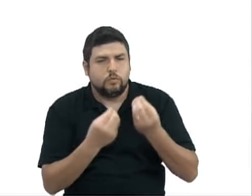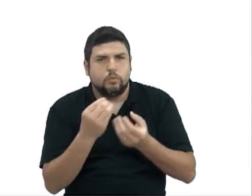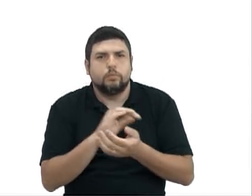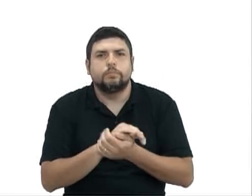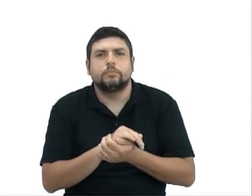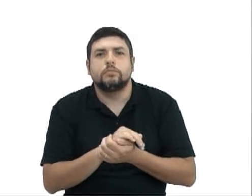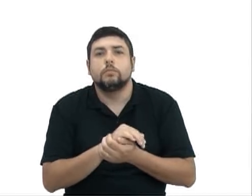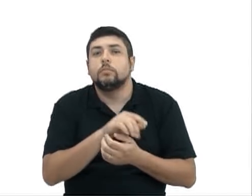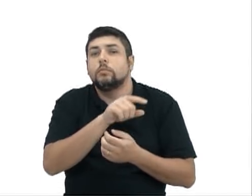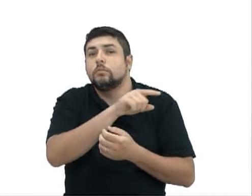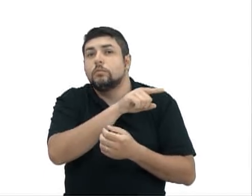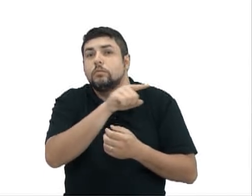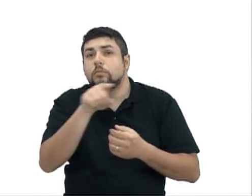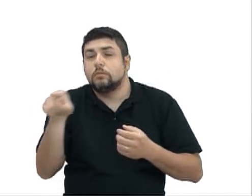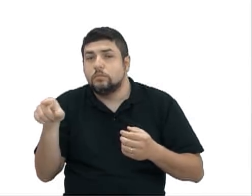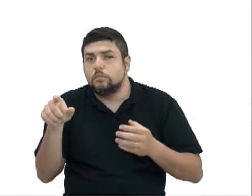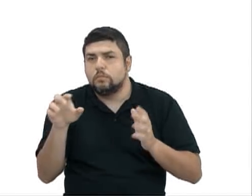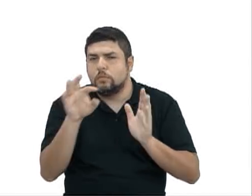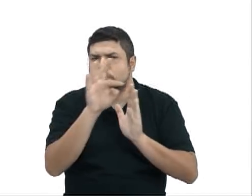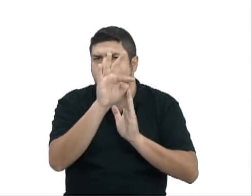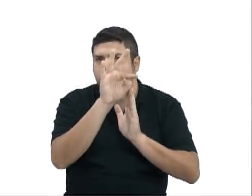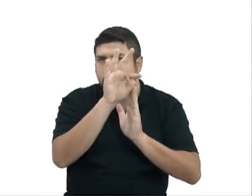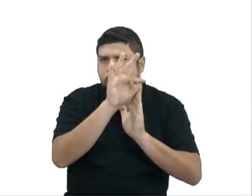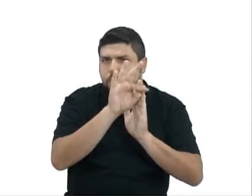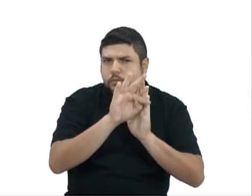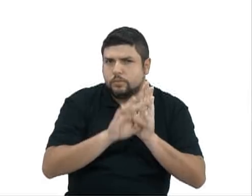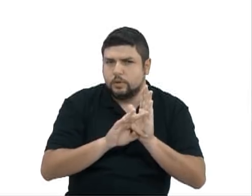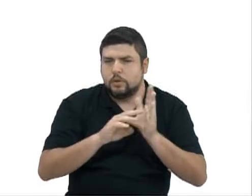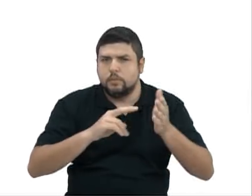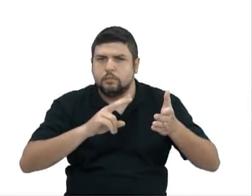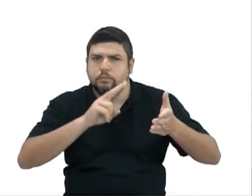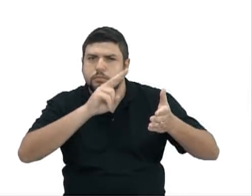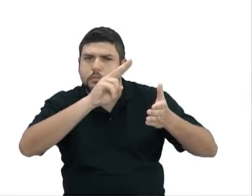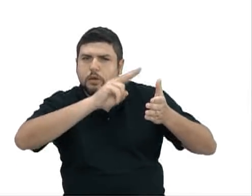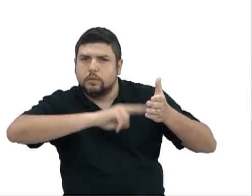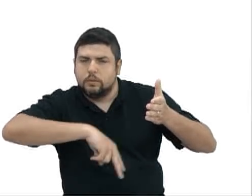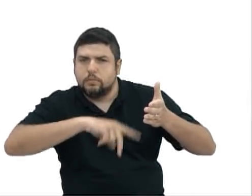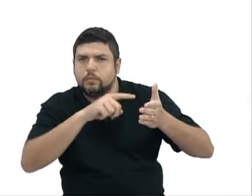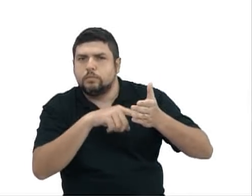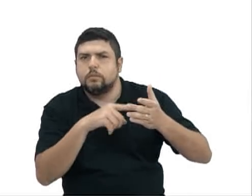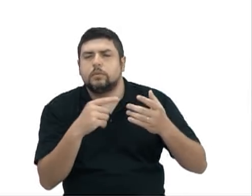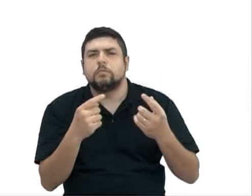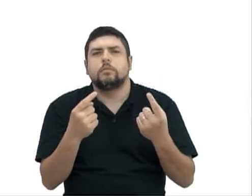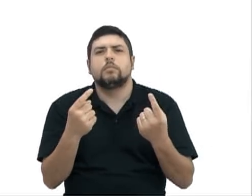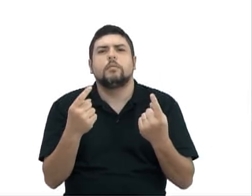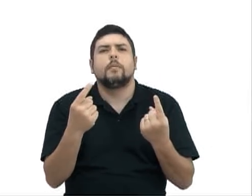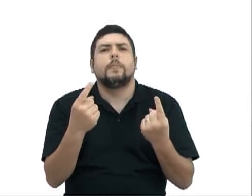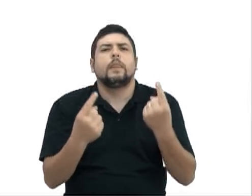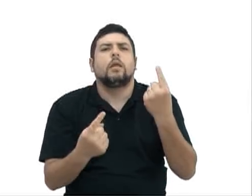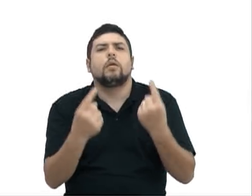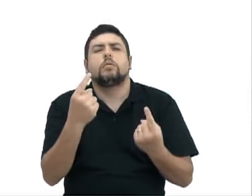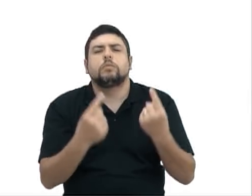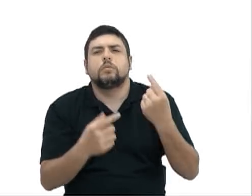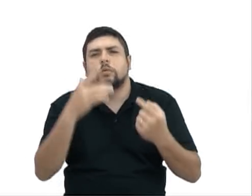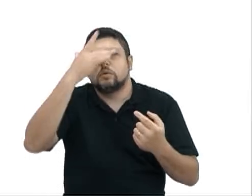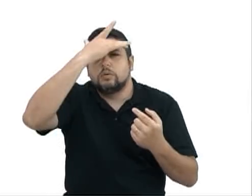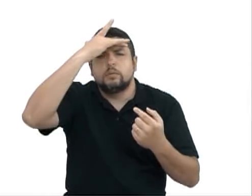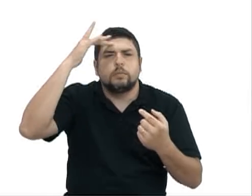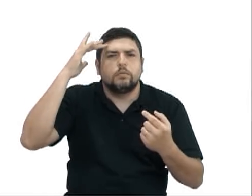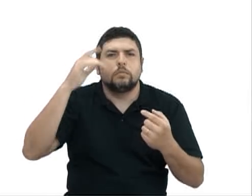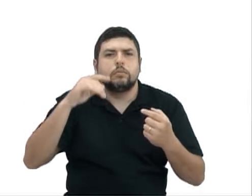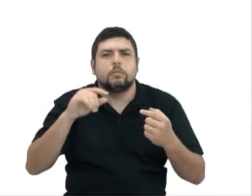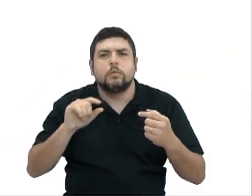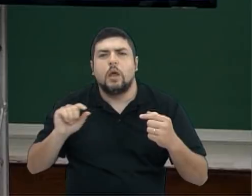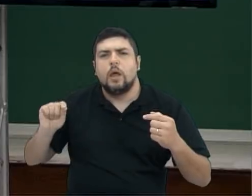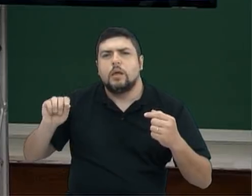vão identificar nesse trecho do diário da Carol quais são as pessoas do discurso. Quem está